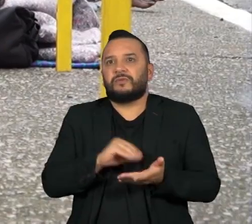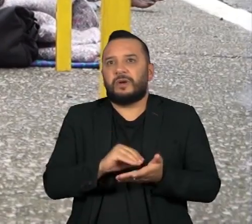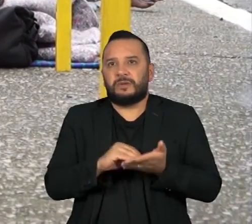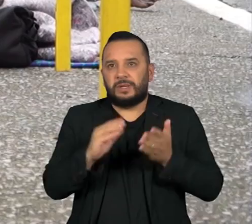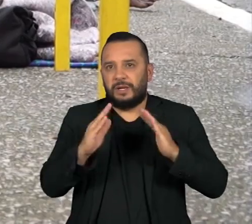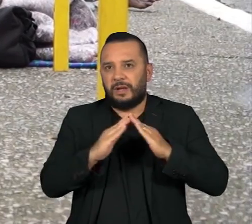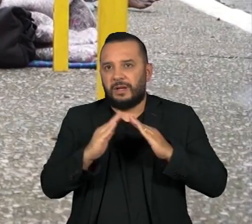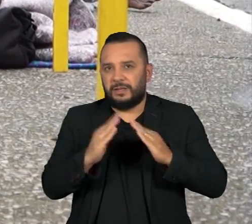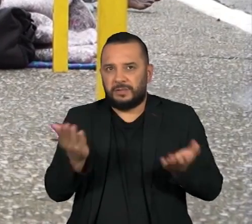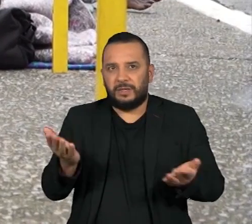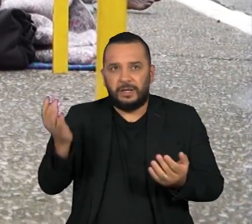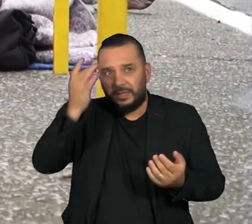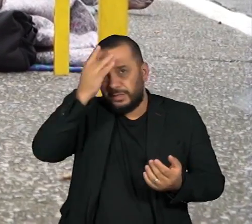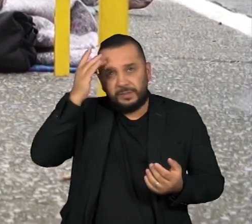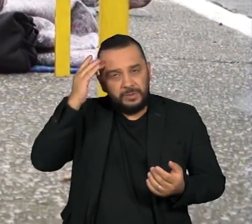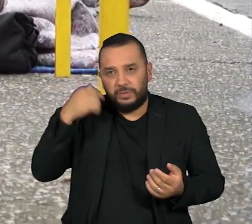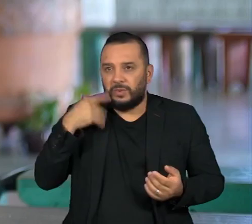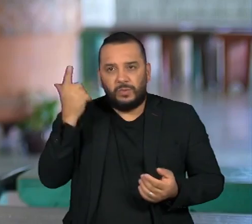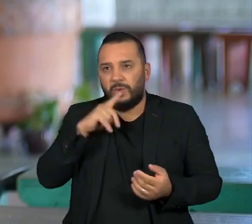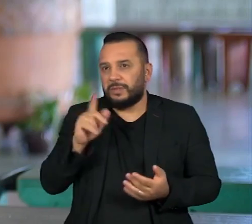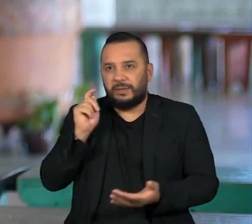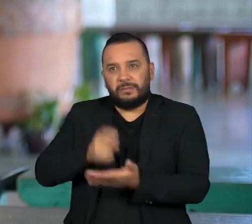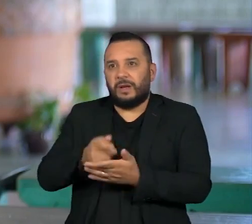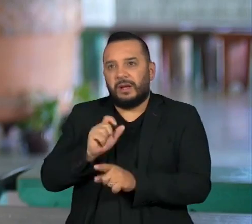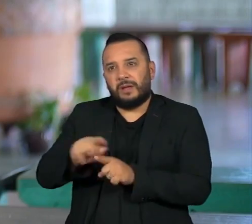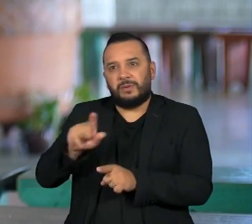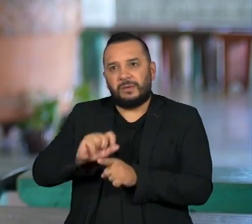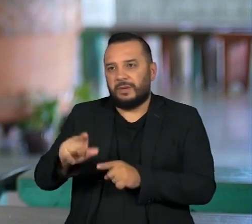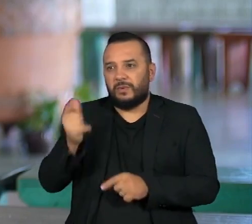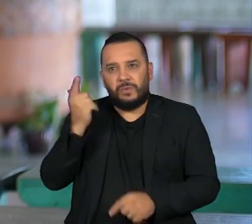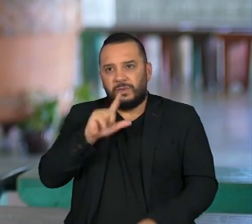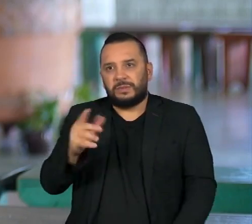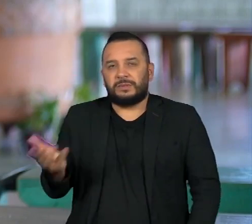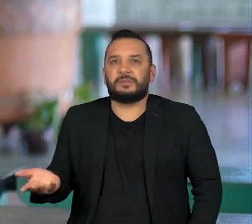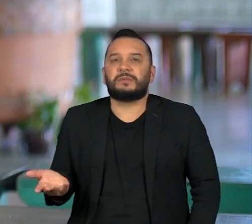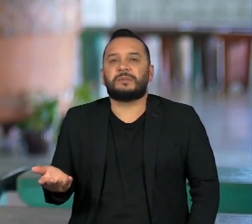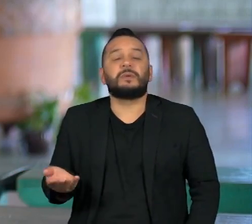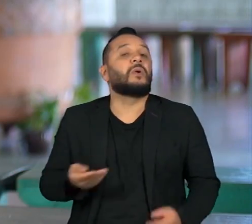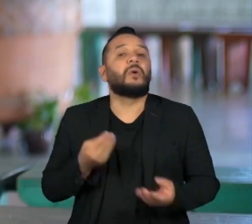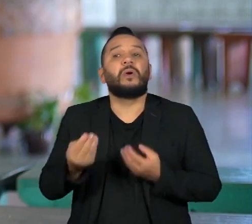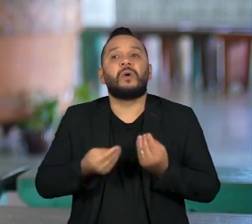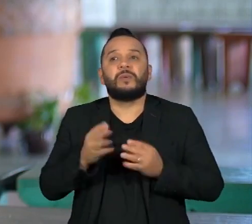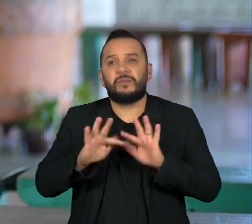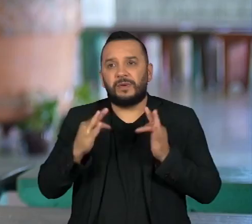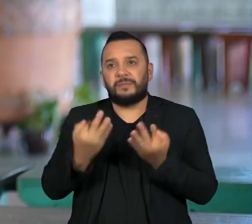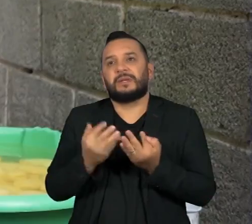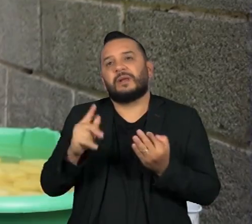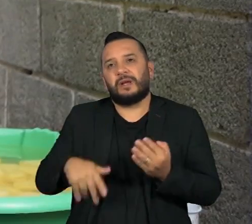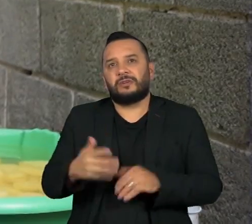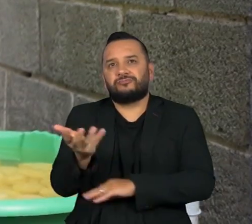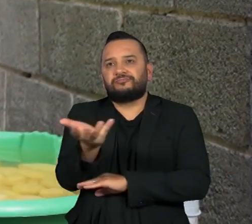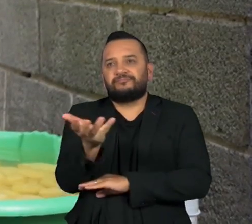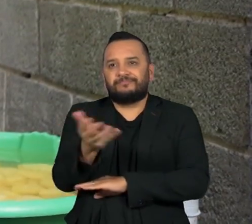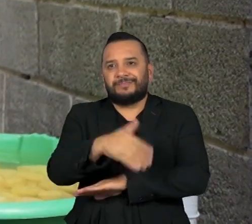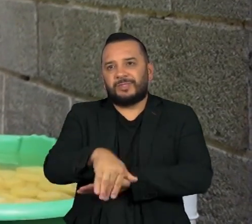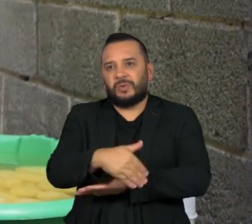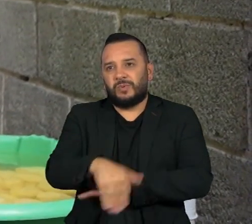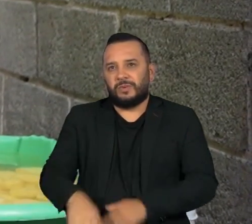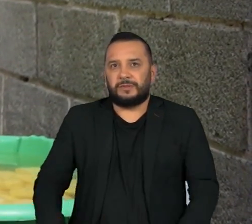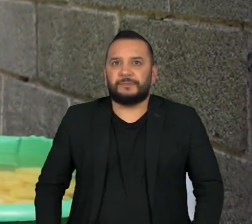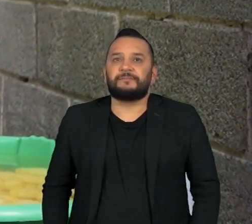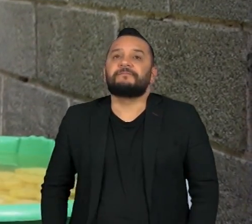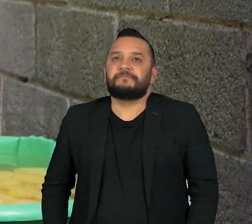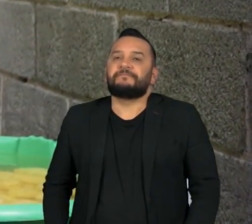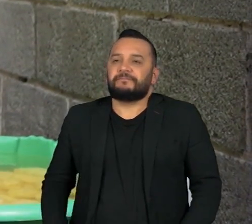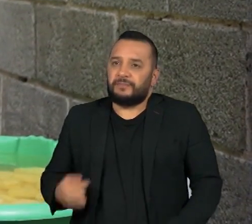porque as pessoas não conseguem mais pagar aluguel. E aí, o que sobra para essas famílias é a calçada. A pobreza me levou à